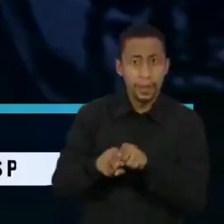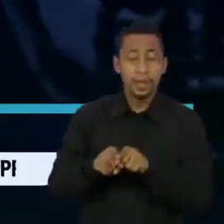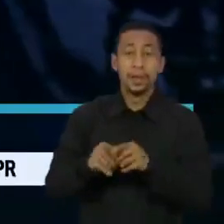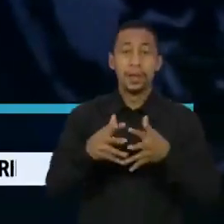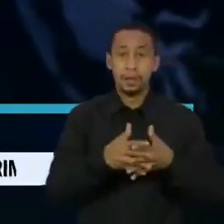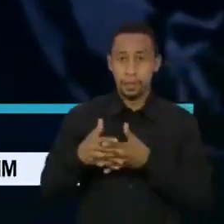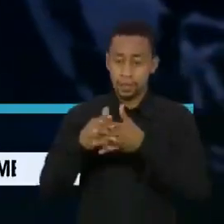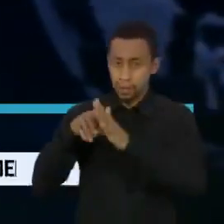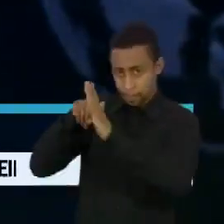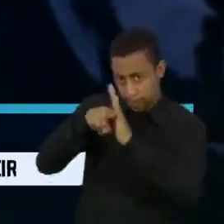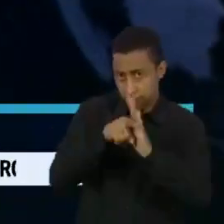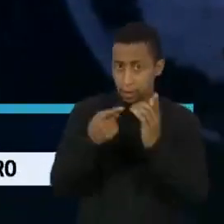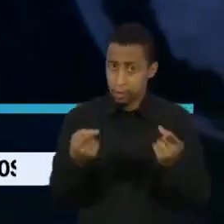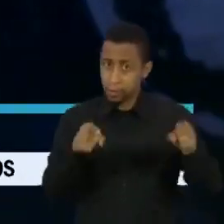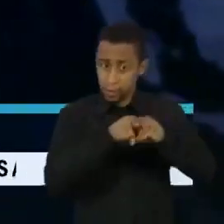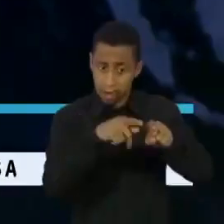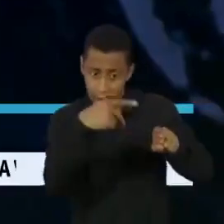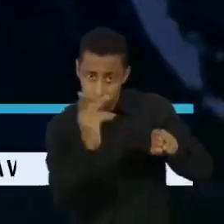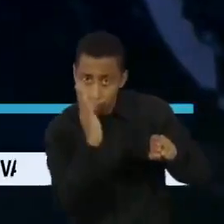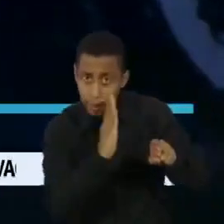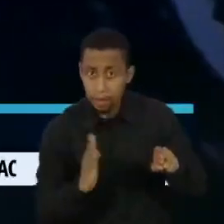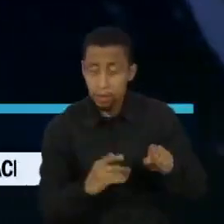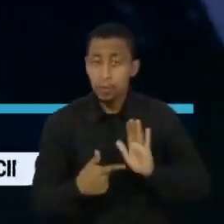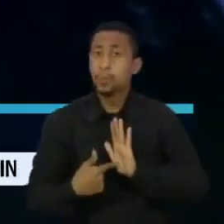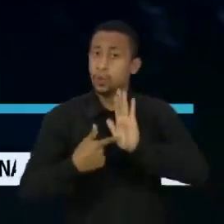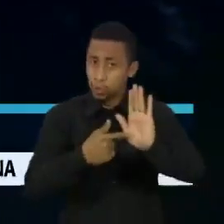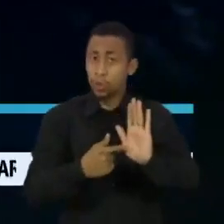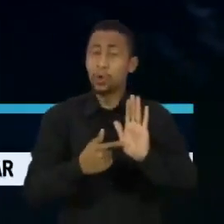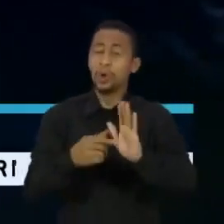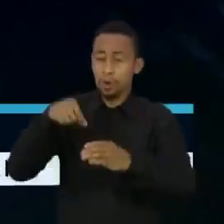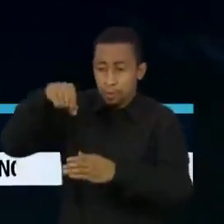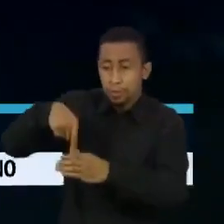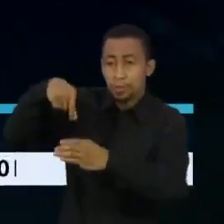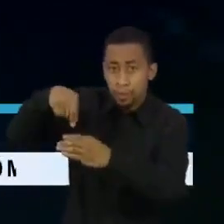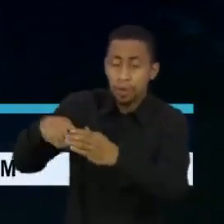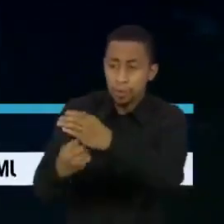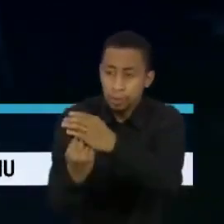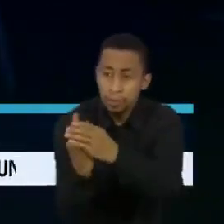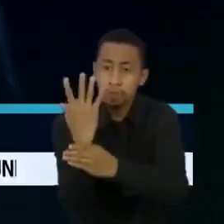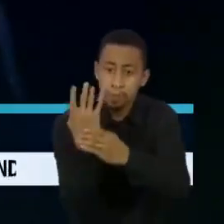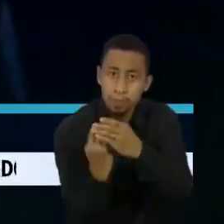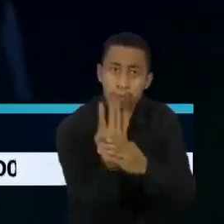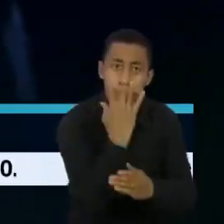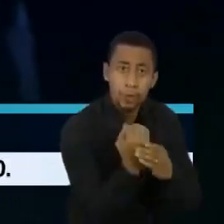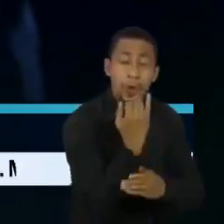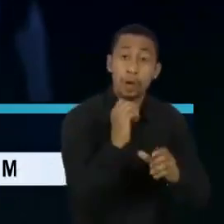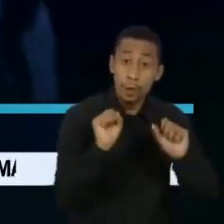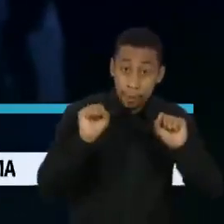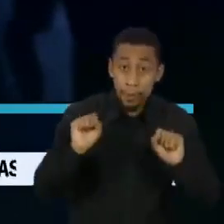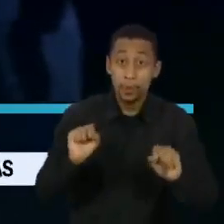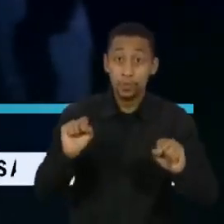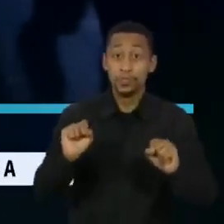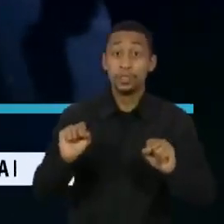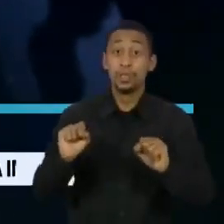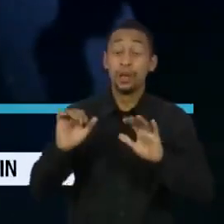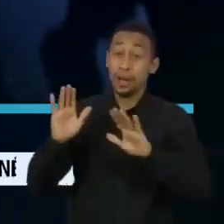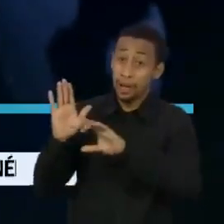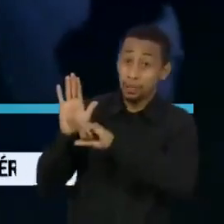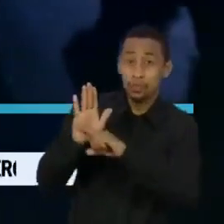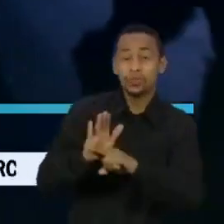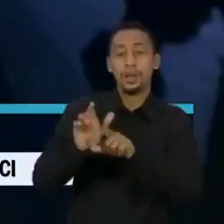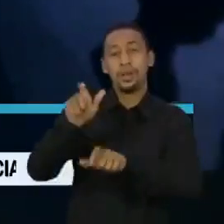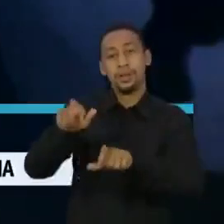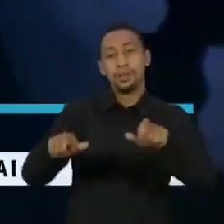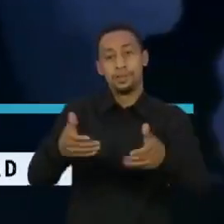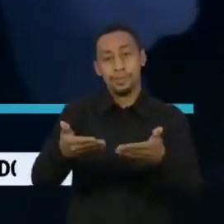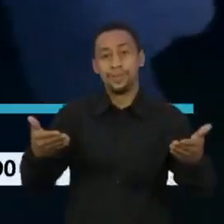norte-americana, em parceria com pesquisadores brasileiros, mostrou que o reflorestamento da Mata Atlântica poderia reduzir a população de ratos que